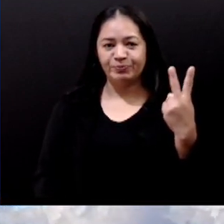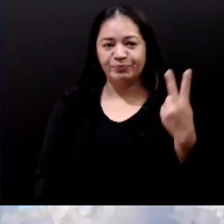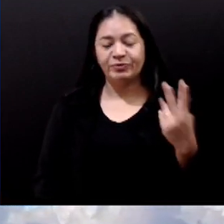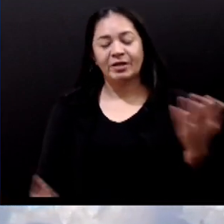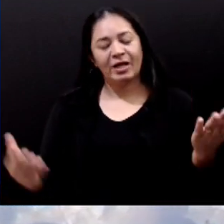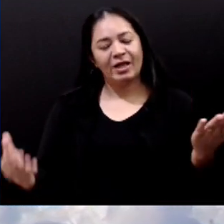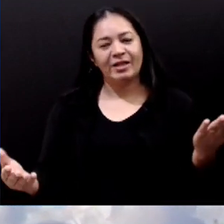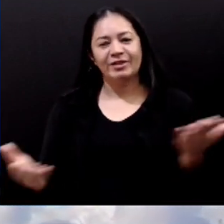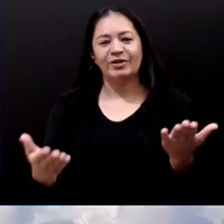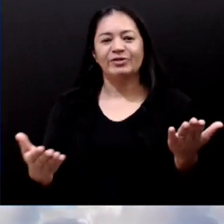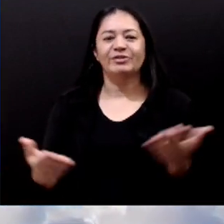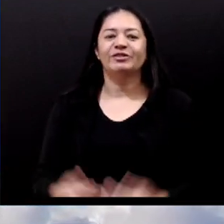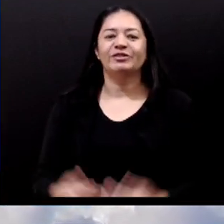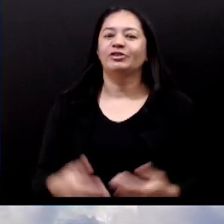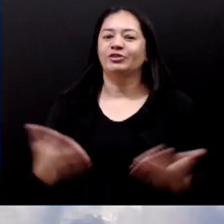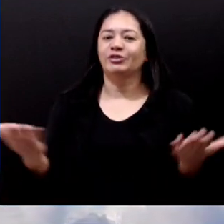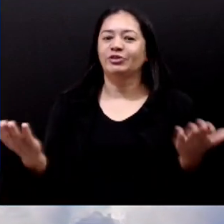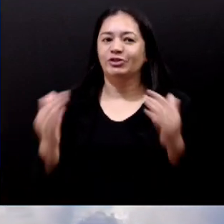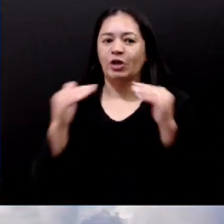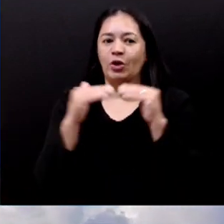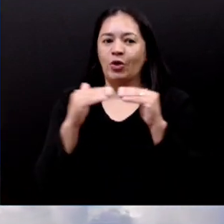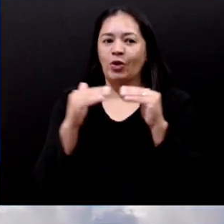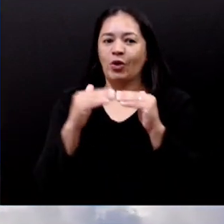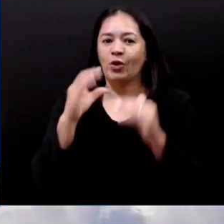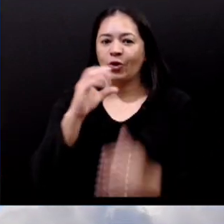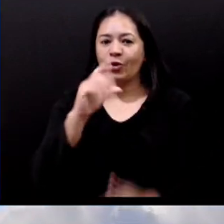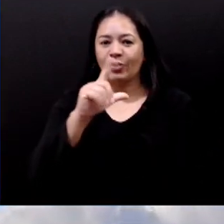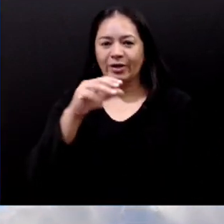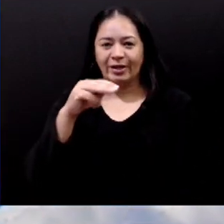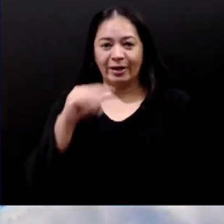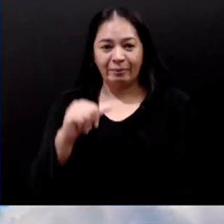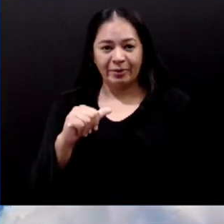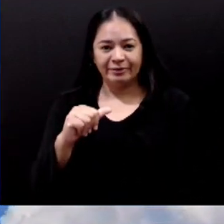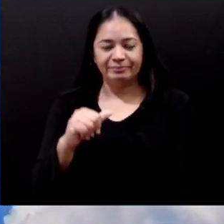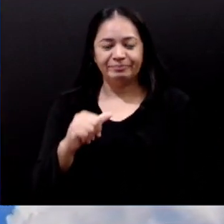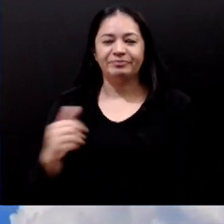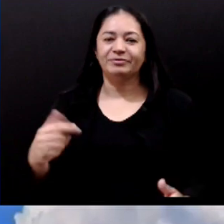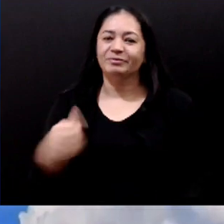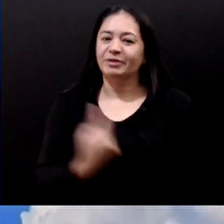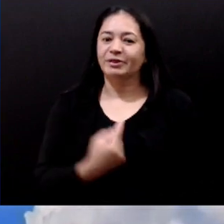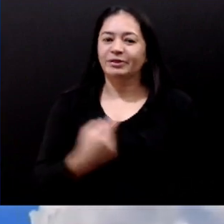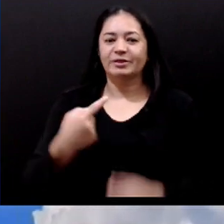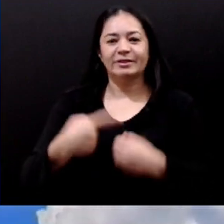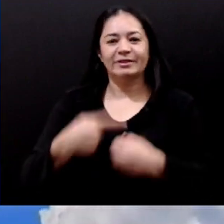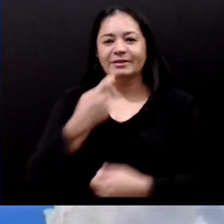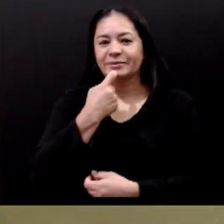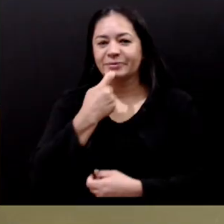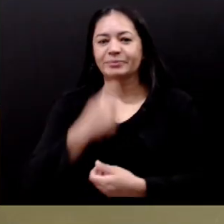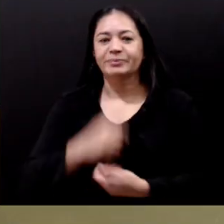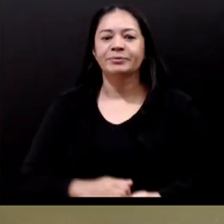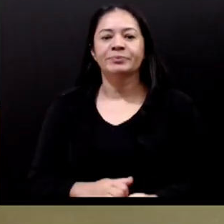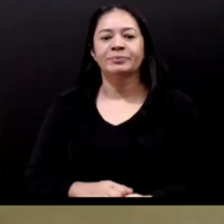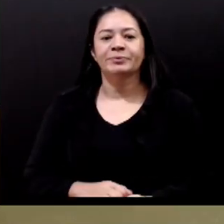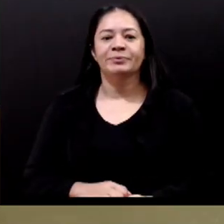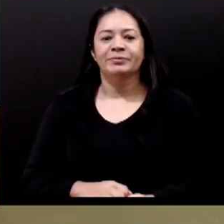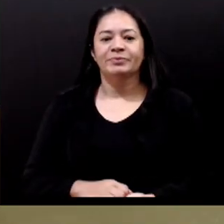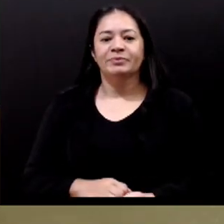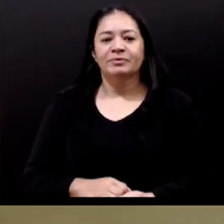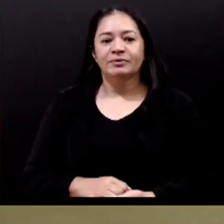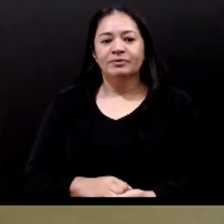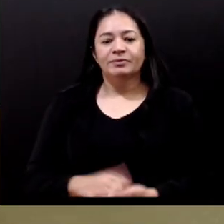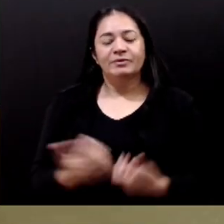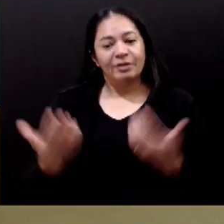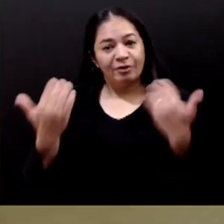de acordo com o Climatempo aqui para a nossa cidade de Campinas. Vamos lá, então. A gente